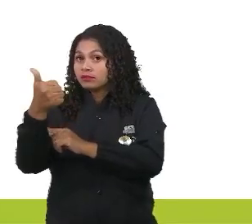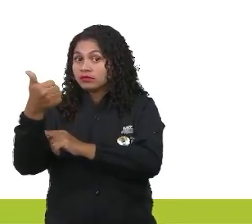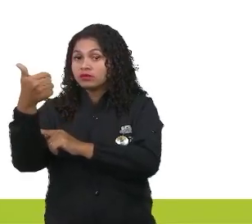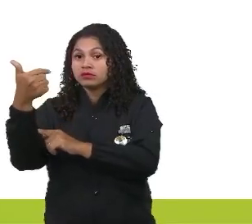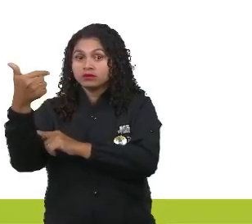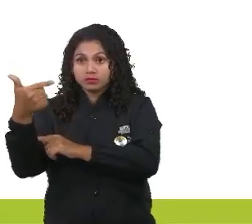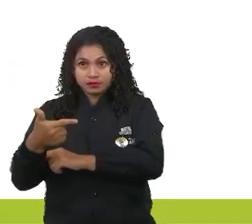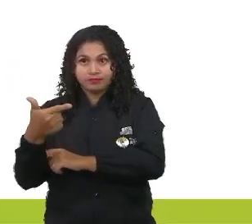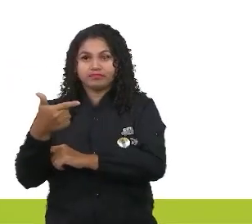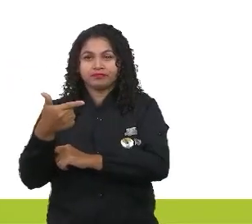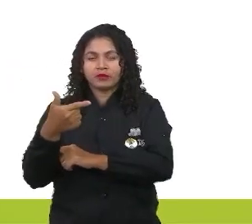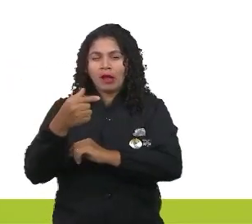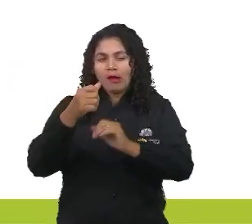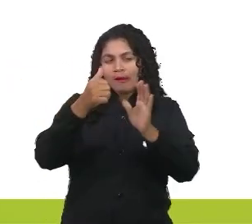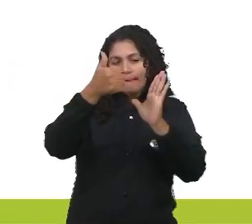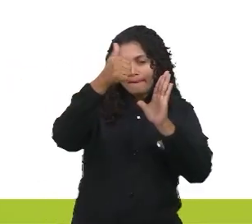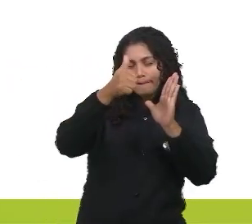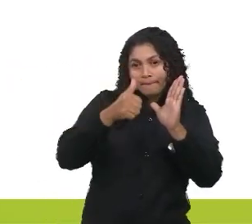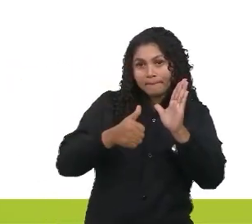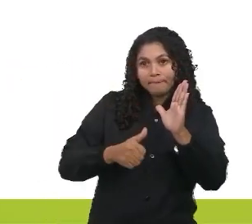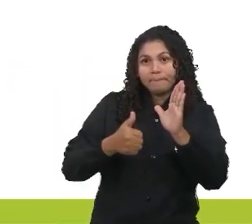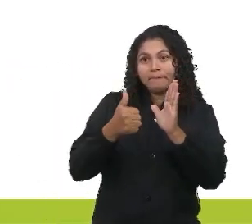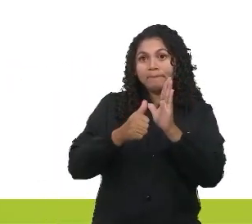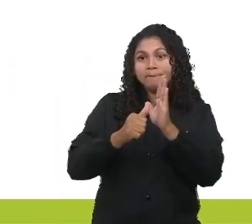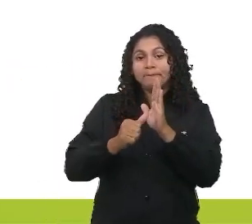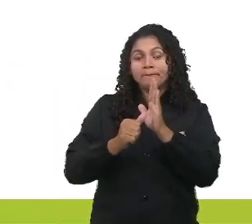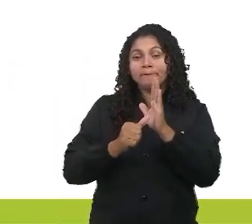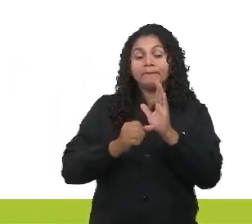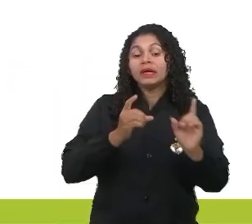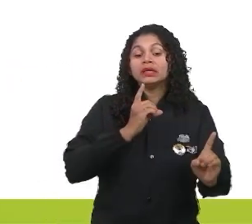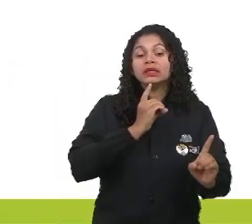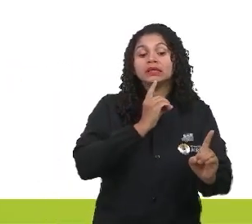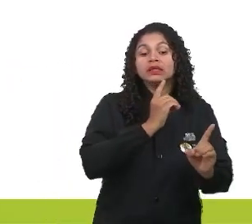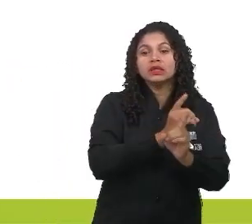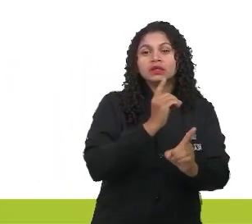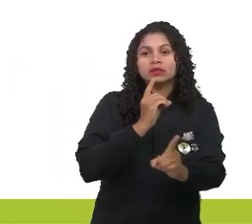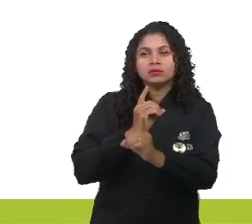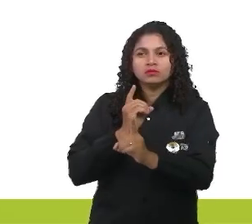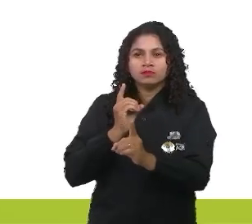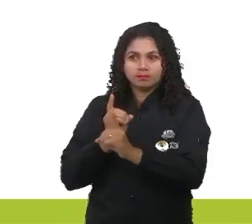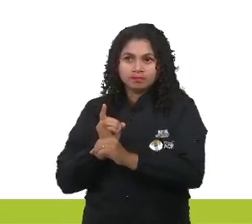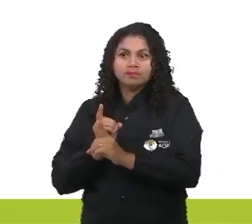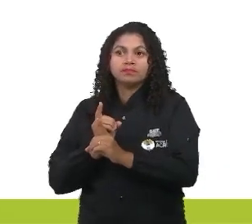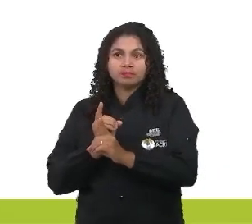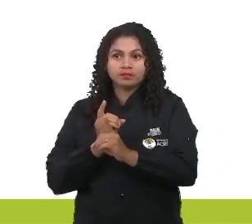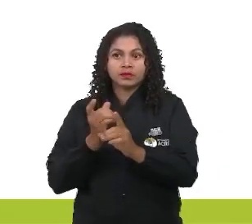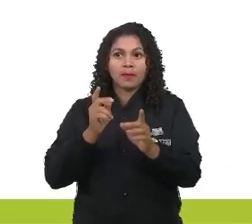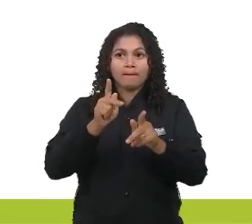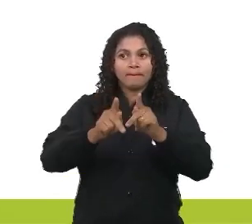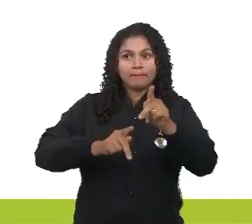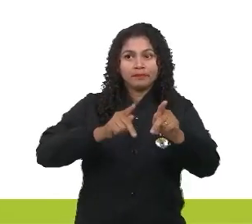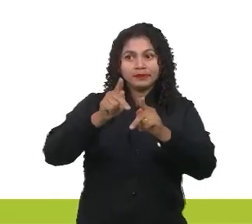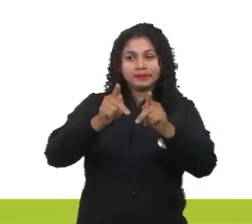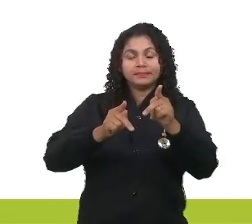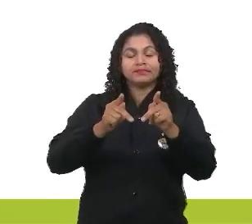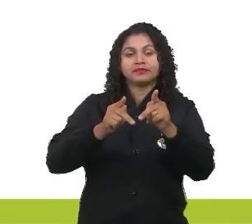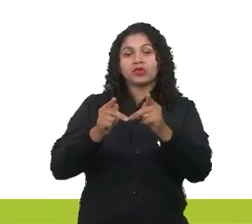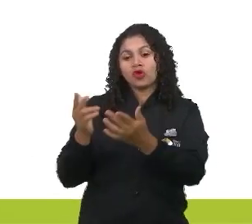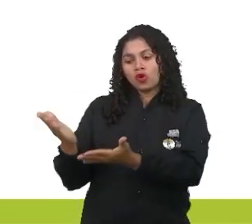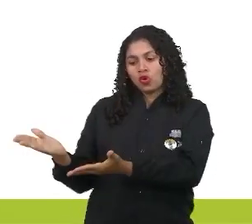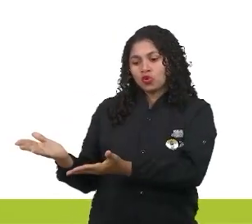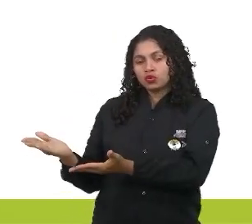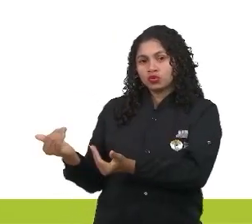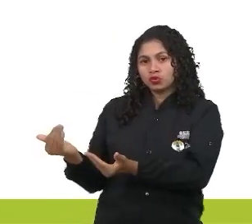o perfil da população que está nas prisões do país. Homens, jovens abaixo de